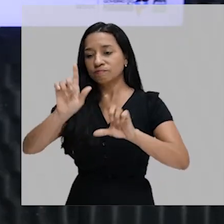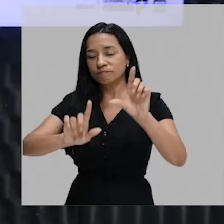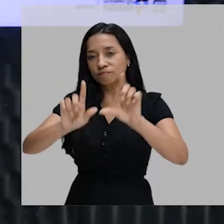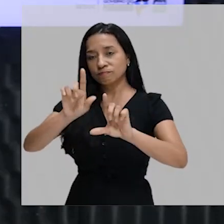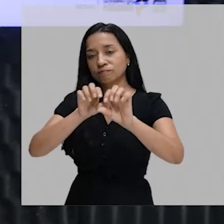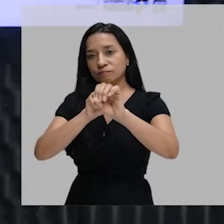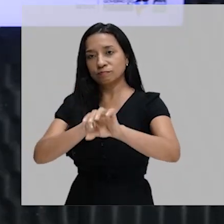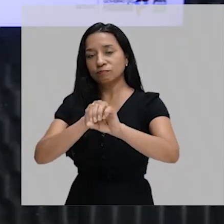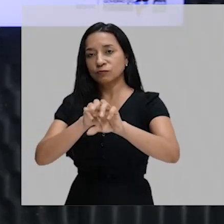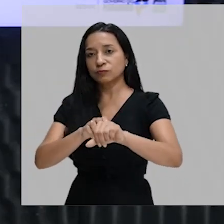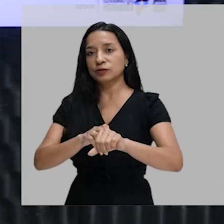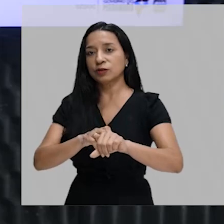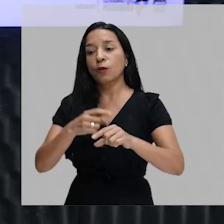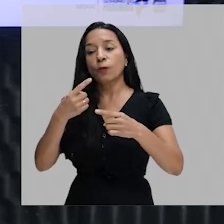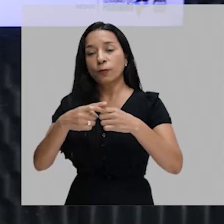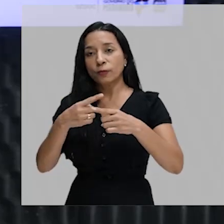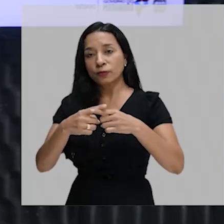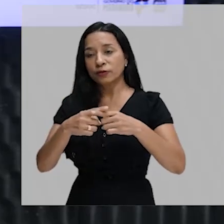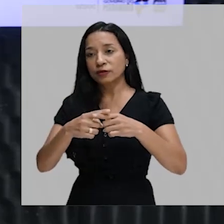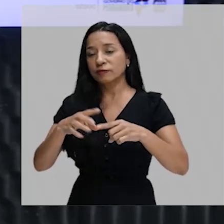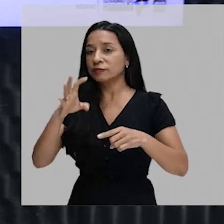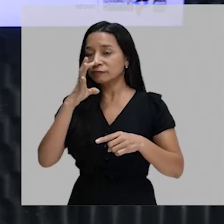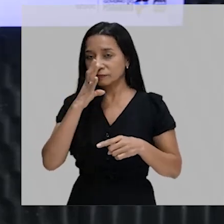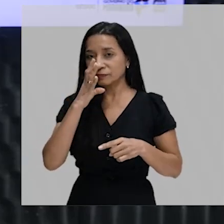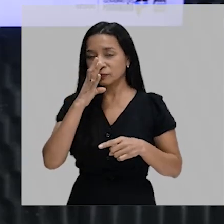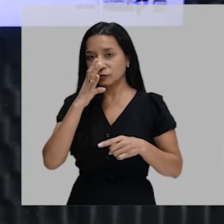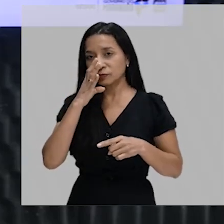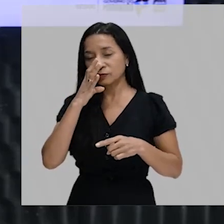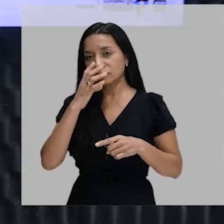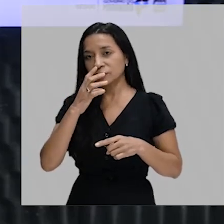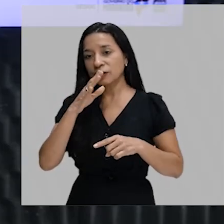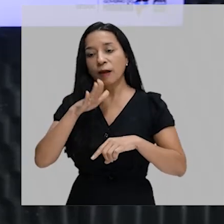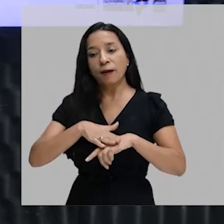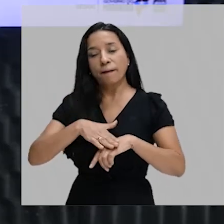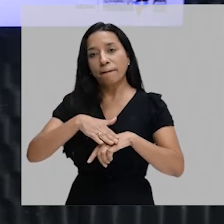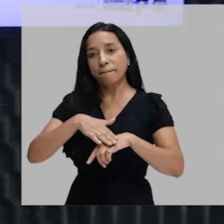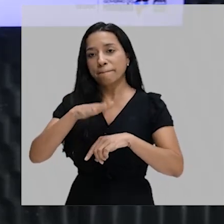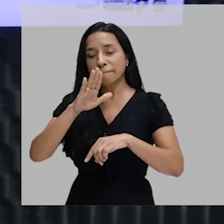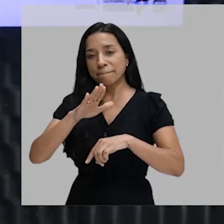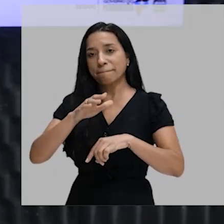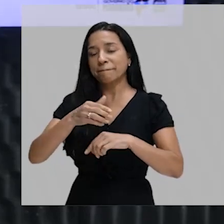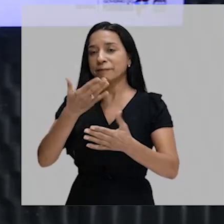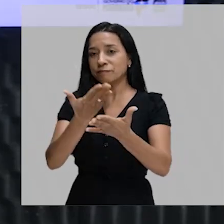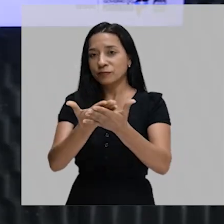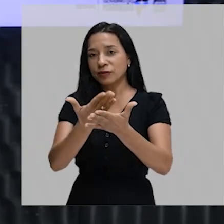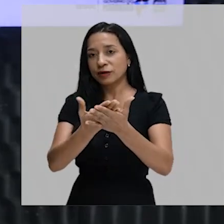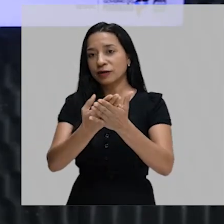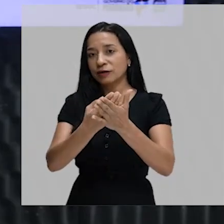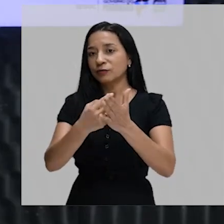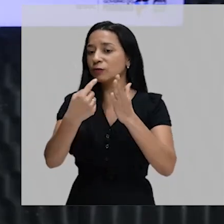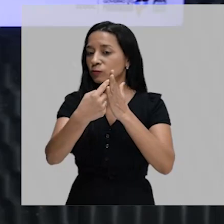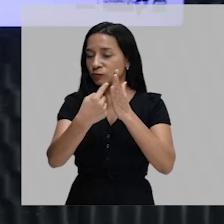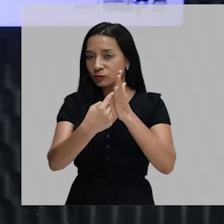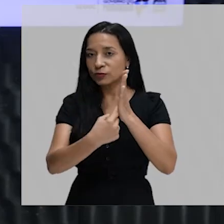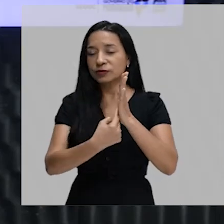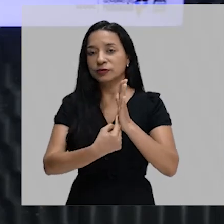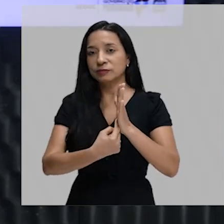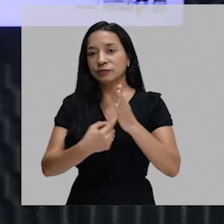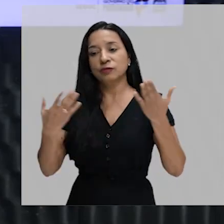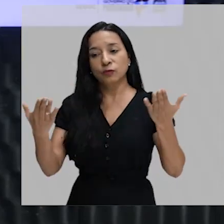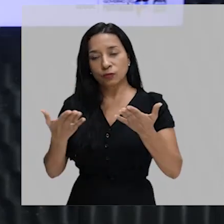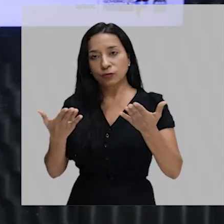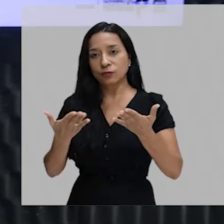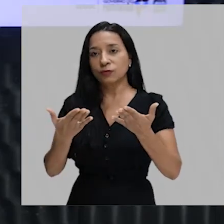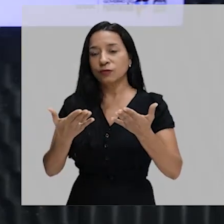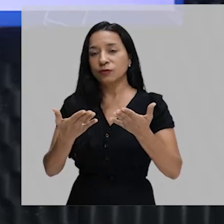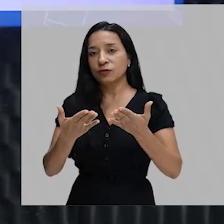Educação conosco, é porque você vai assistir mais uma aula deste programa. Hoje nós vamos falar